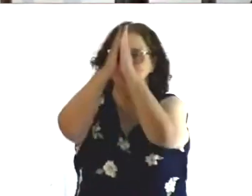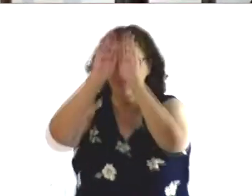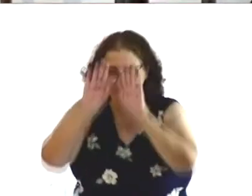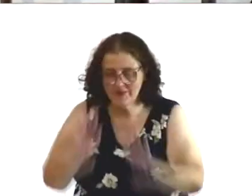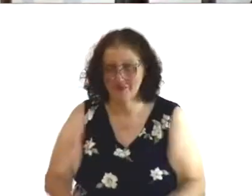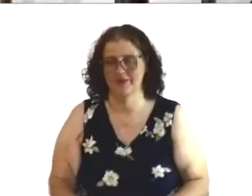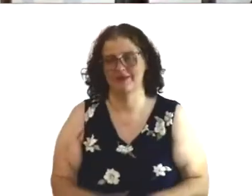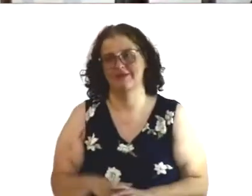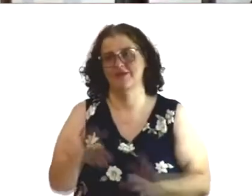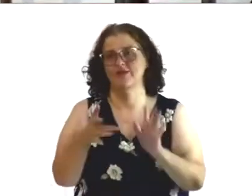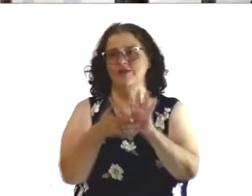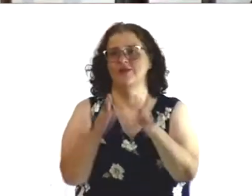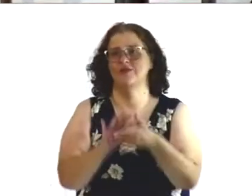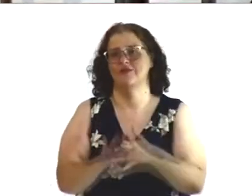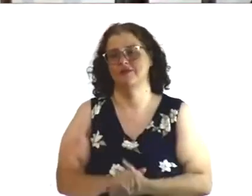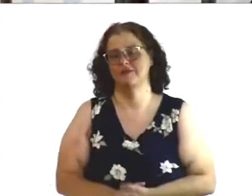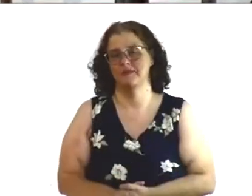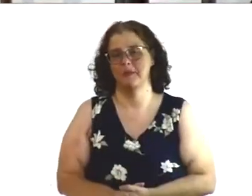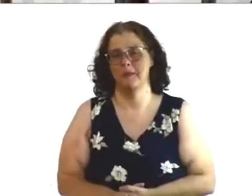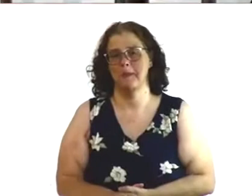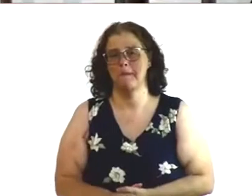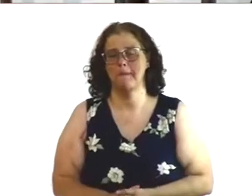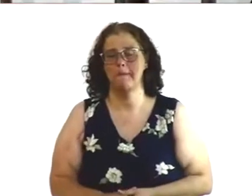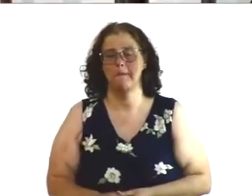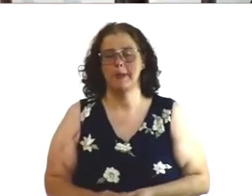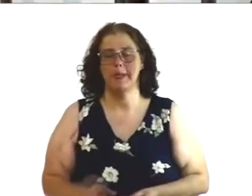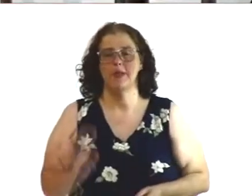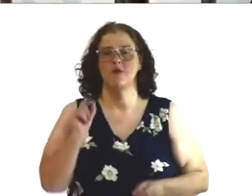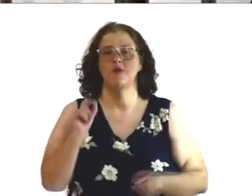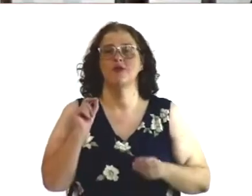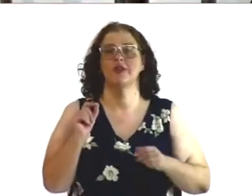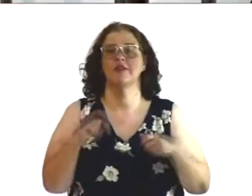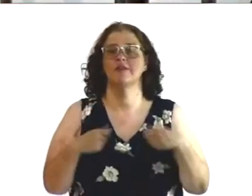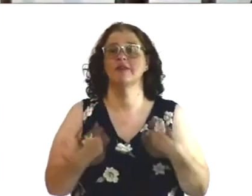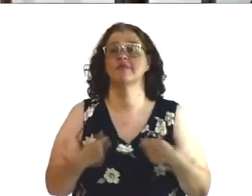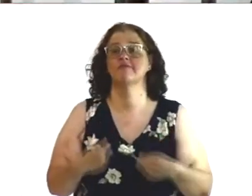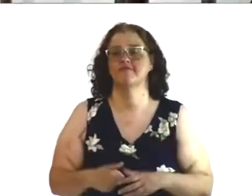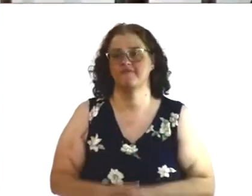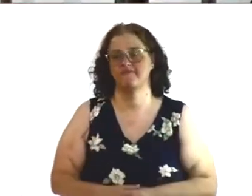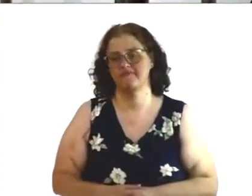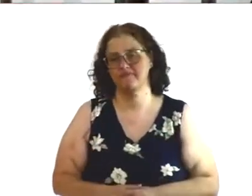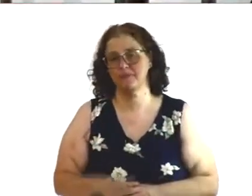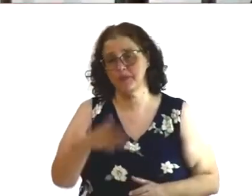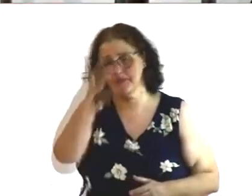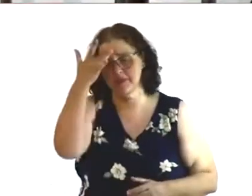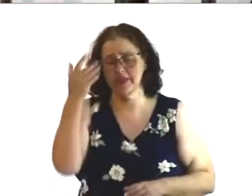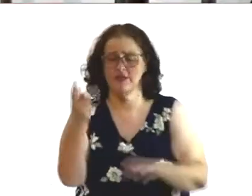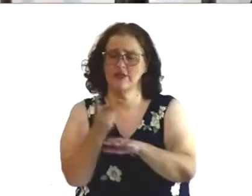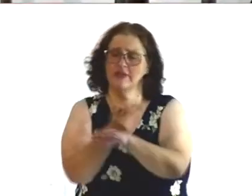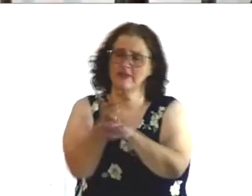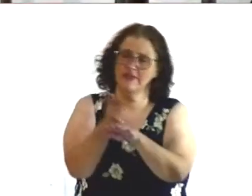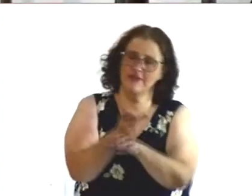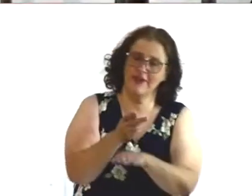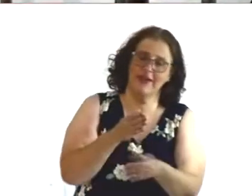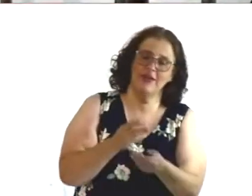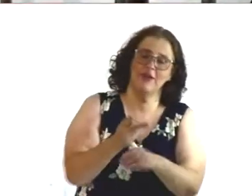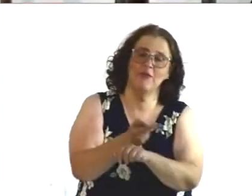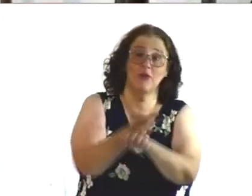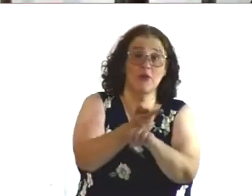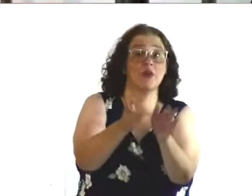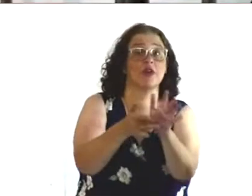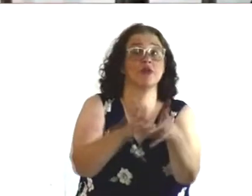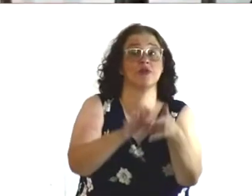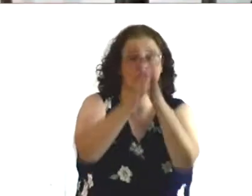O que fazem as pessoas que querem adorar a Jesus, né? O que fazem? Certamente, uma das